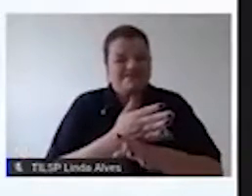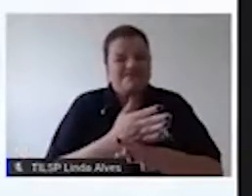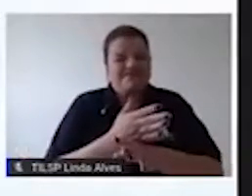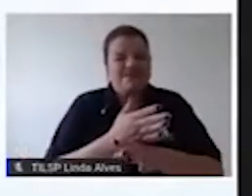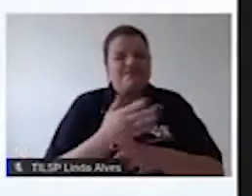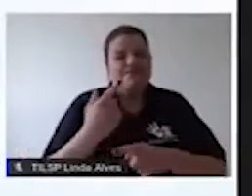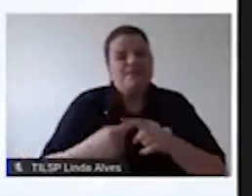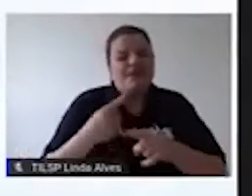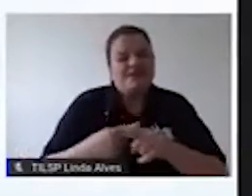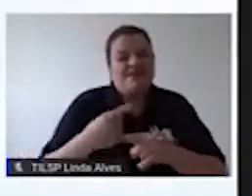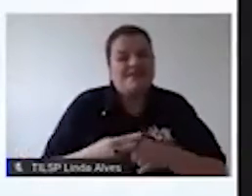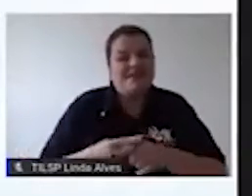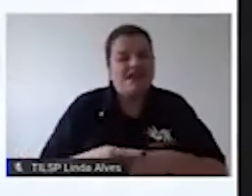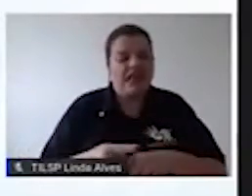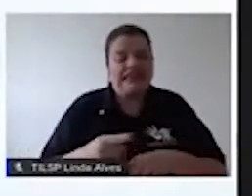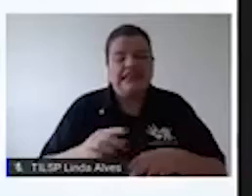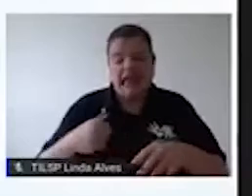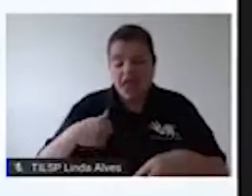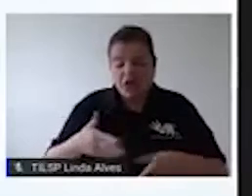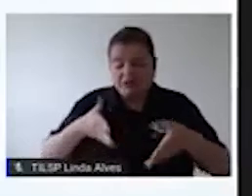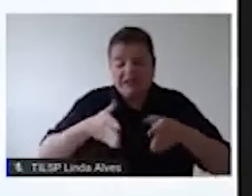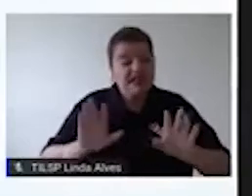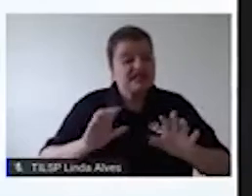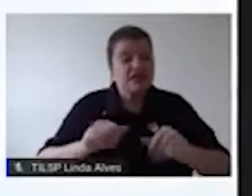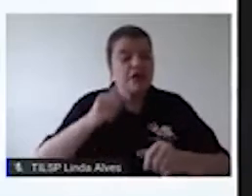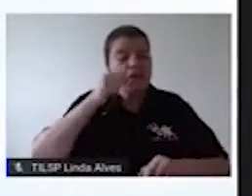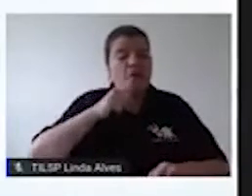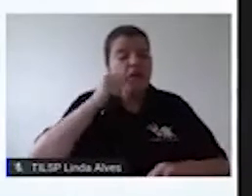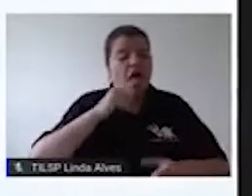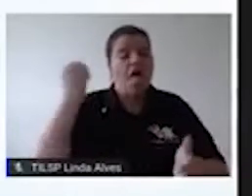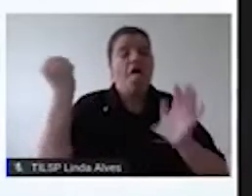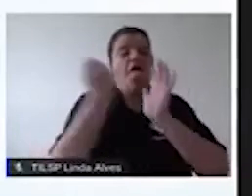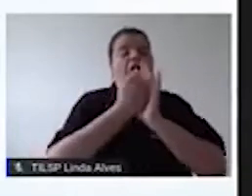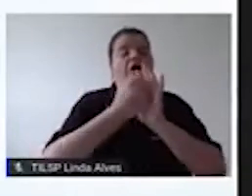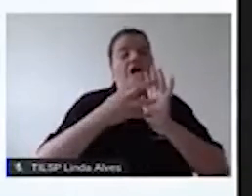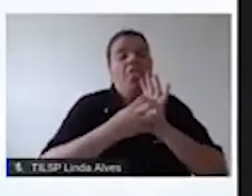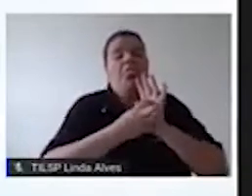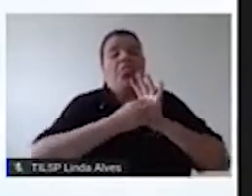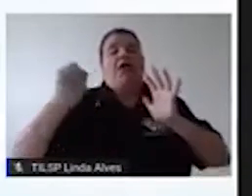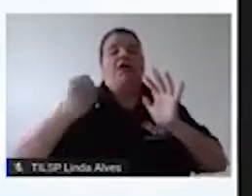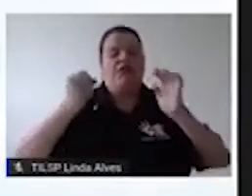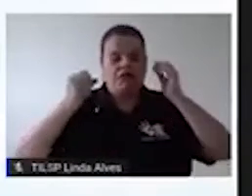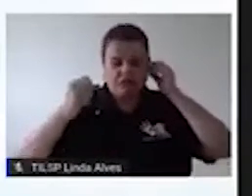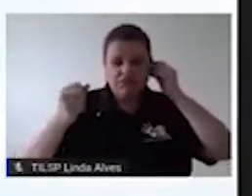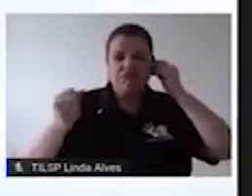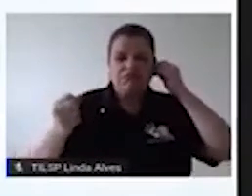ser mulher, né? Pelo simples fato de você ser mulher e você perder sua vida, né?